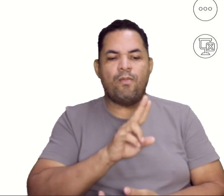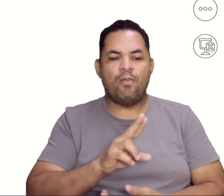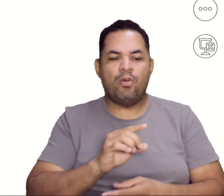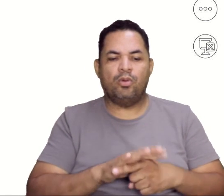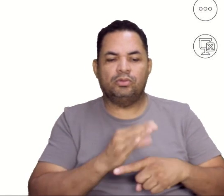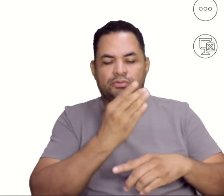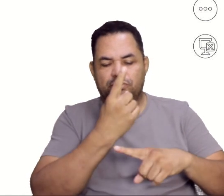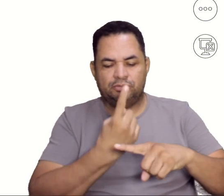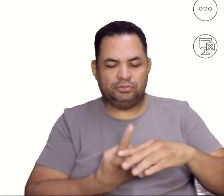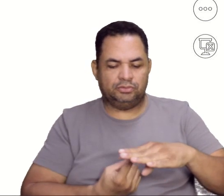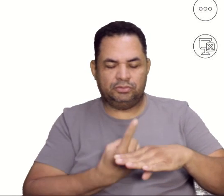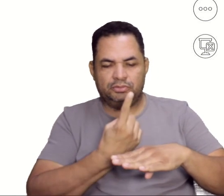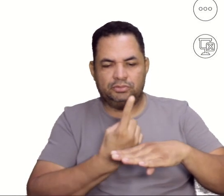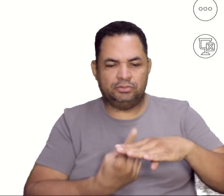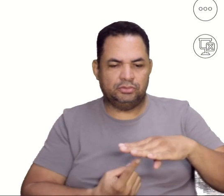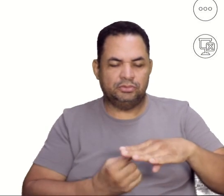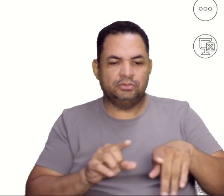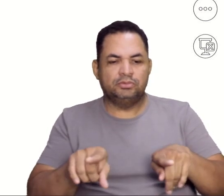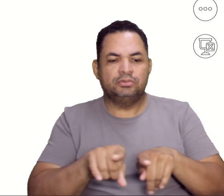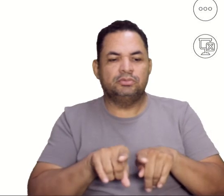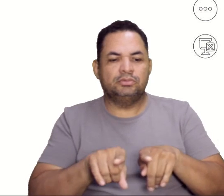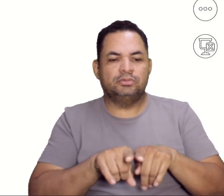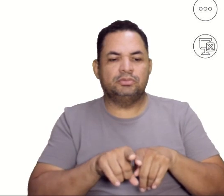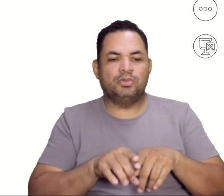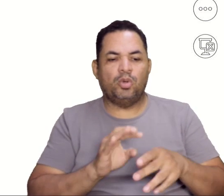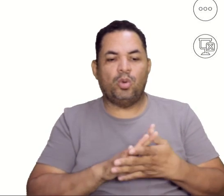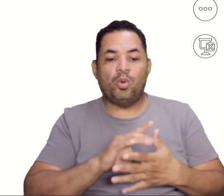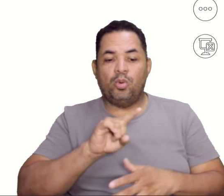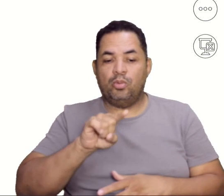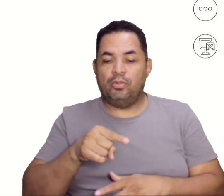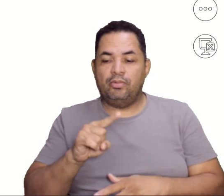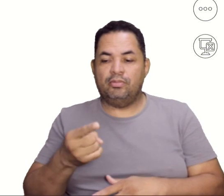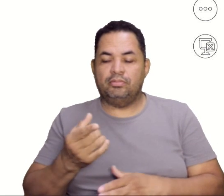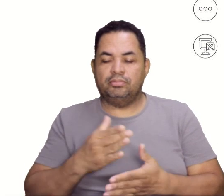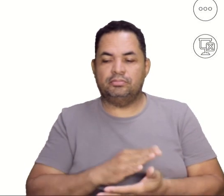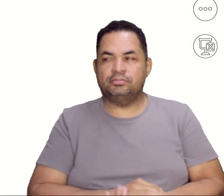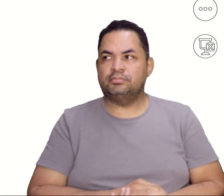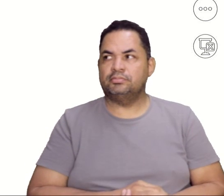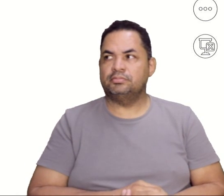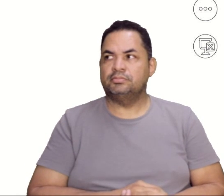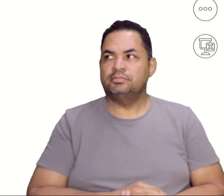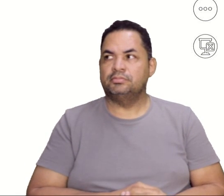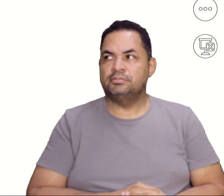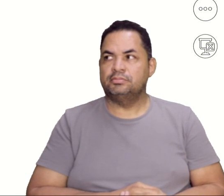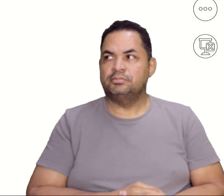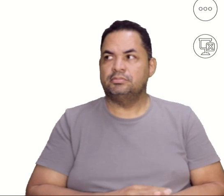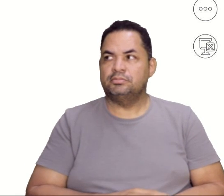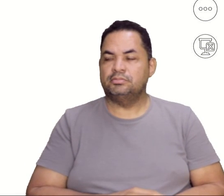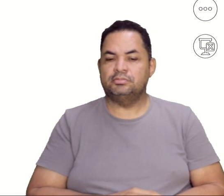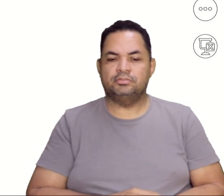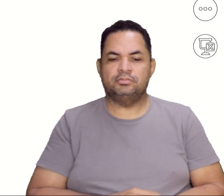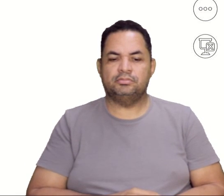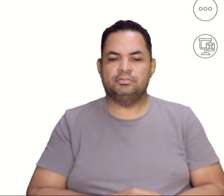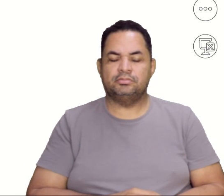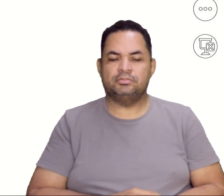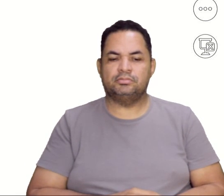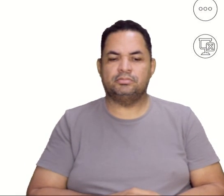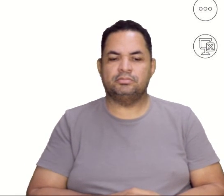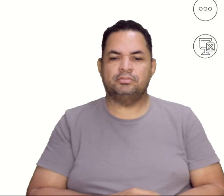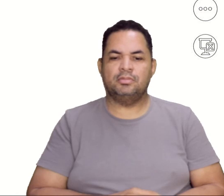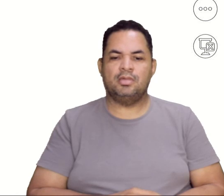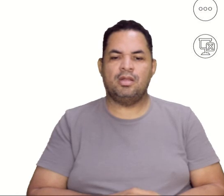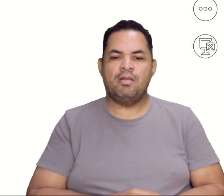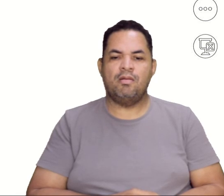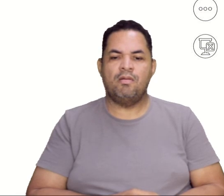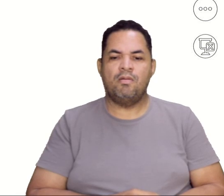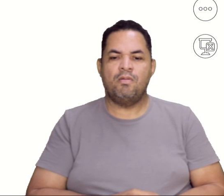na fração ou a gente usa decimal aqui no juro simples fração juro composto decimal tá